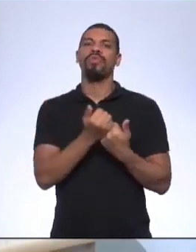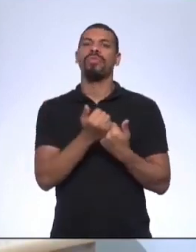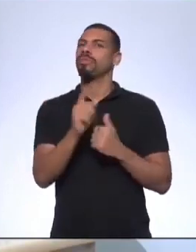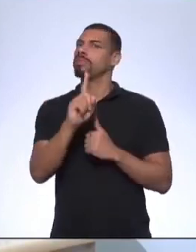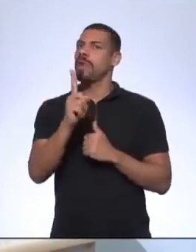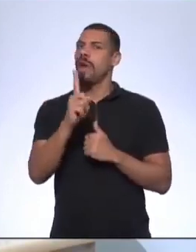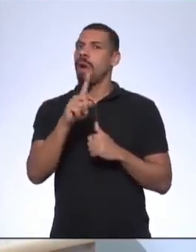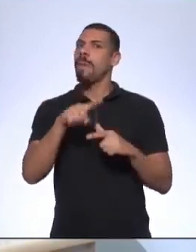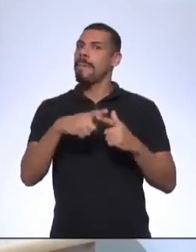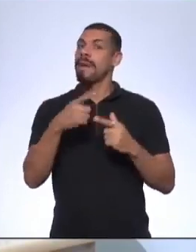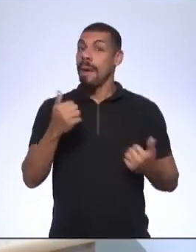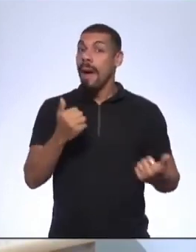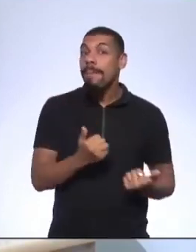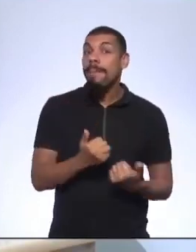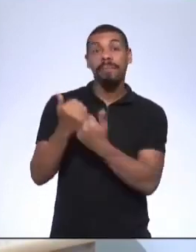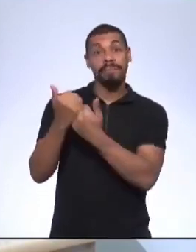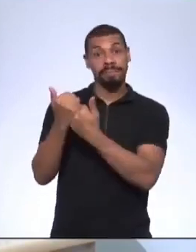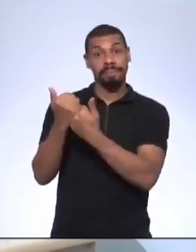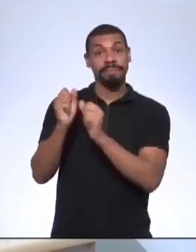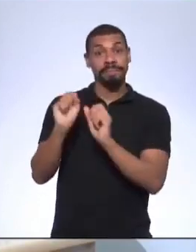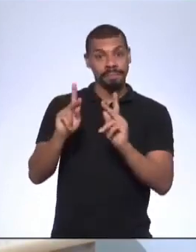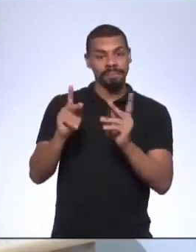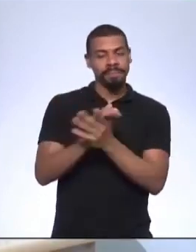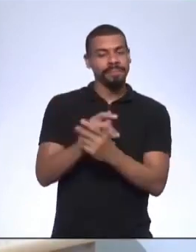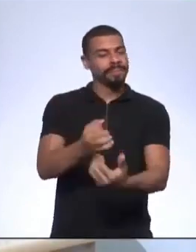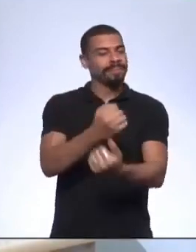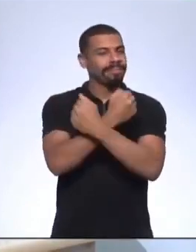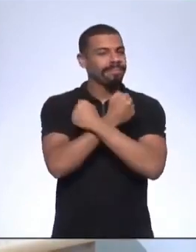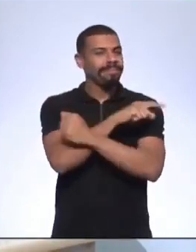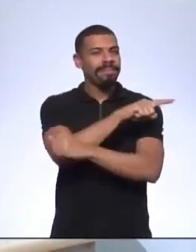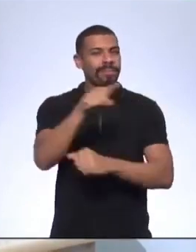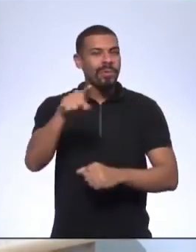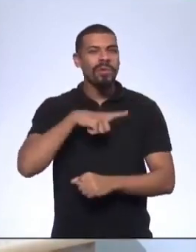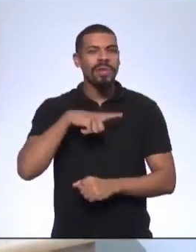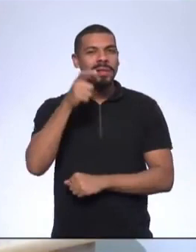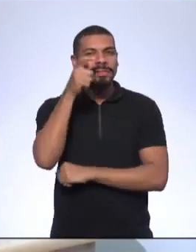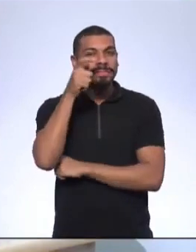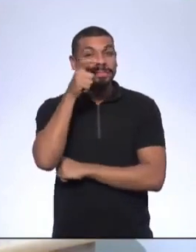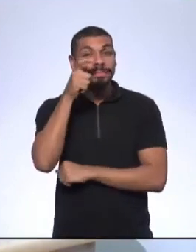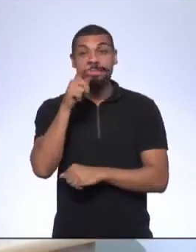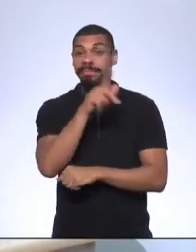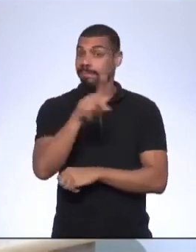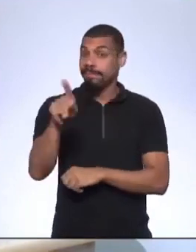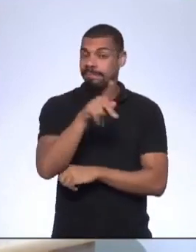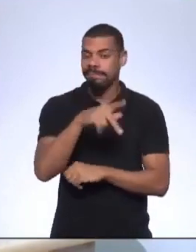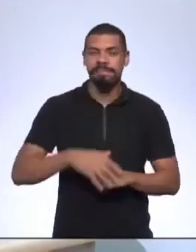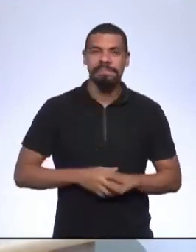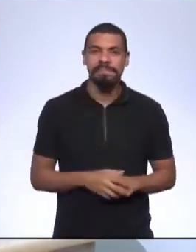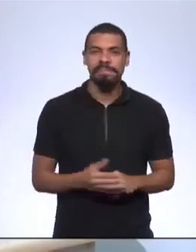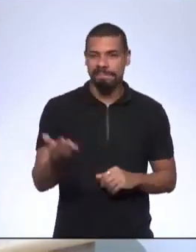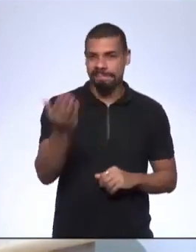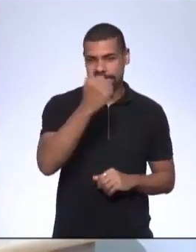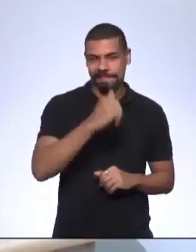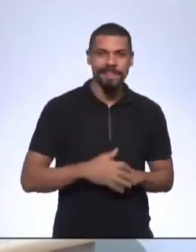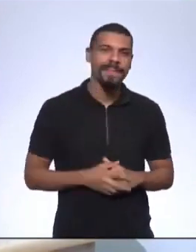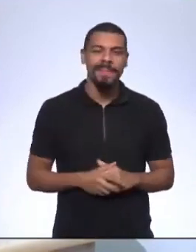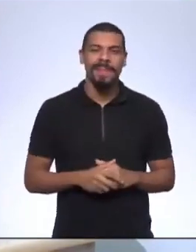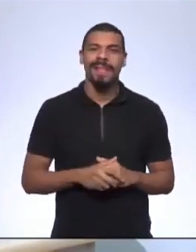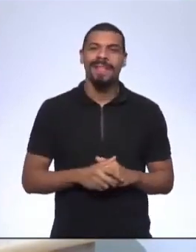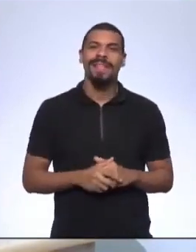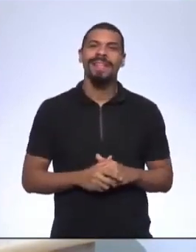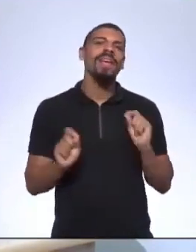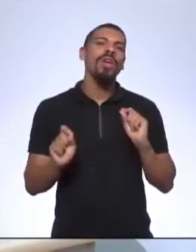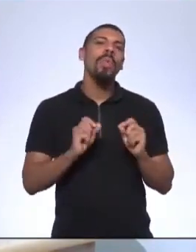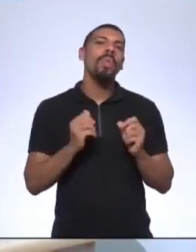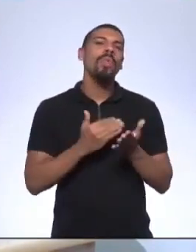disso. Professor aí, um abraço a todos os professores que nos assistem, que são muitos, né? E vamos que vamos. Como é que nós vamos começar então